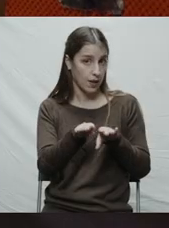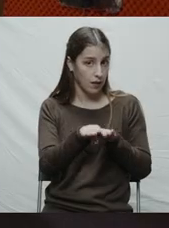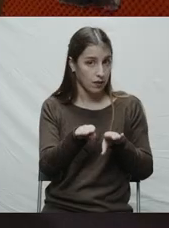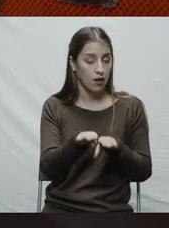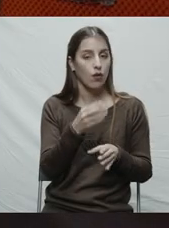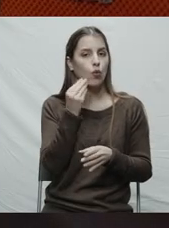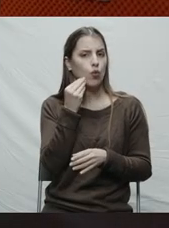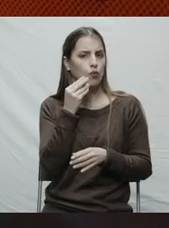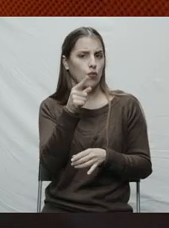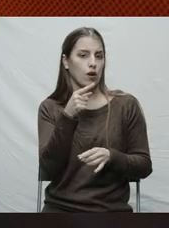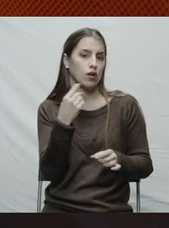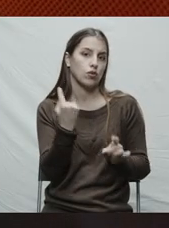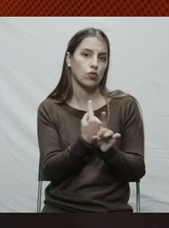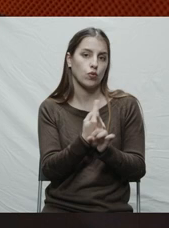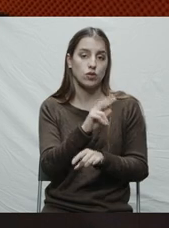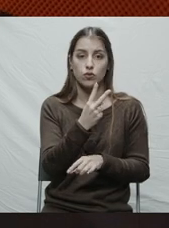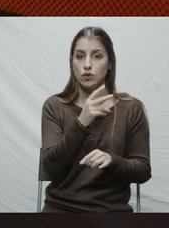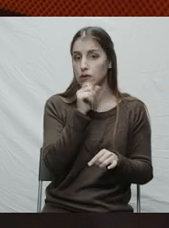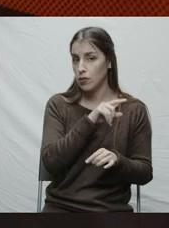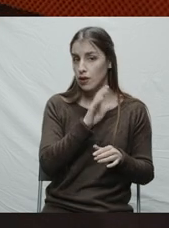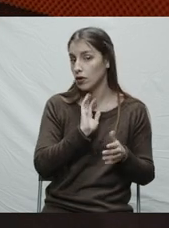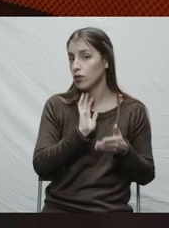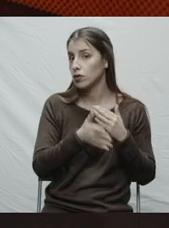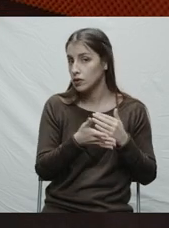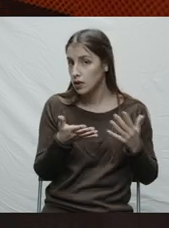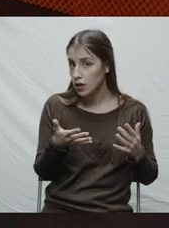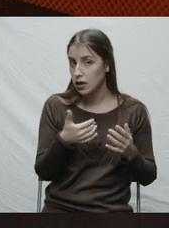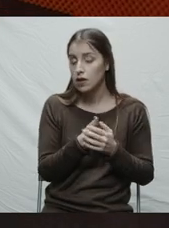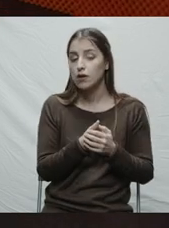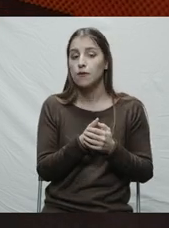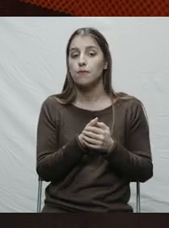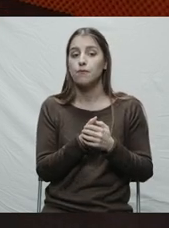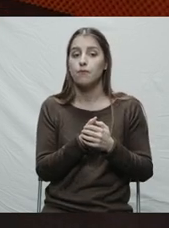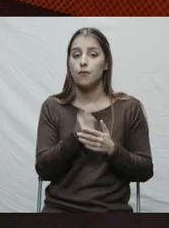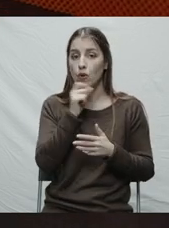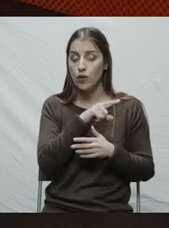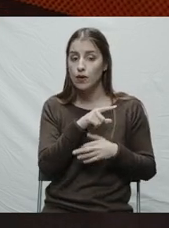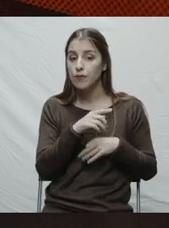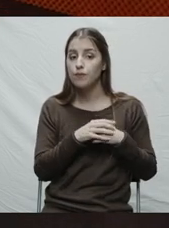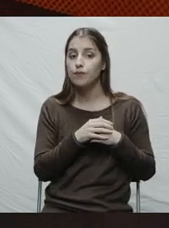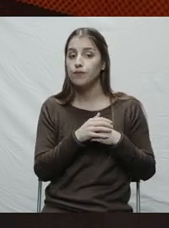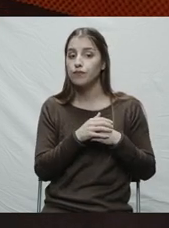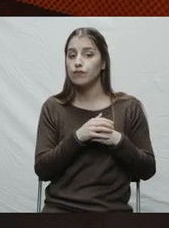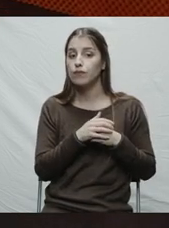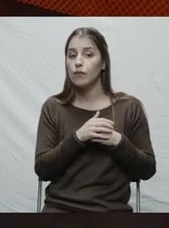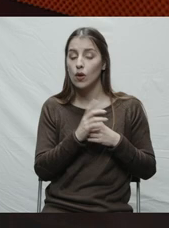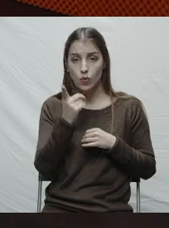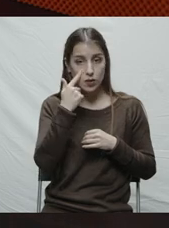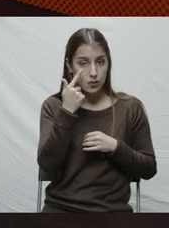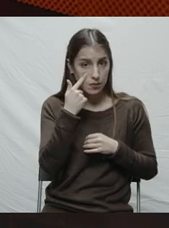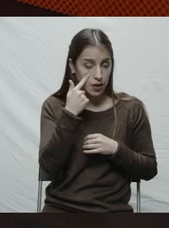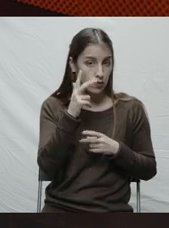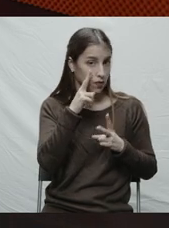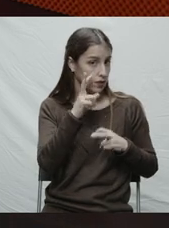Exato. como é que essas duas coisas podem se encontrar? Só Sim. mesmo com o espaço de experimentação é que ela Sim. pode surgir, num Sim,